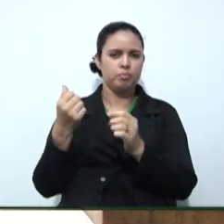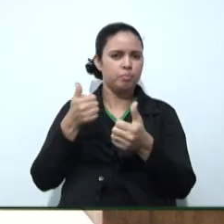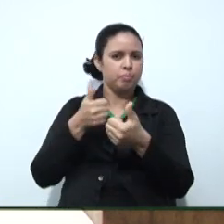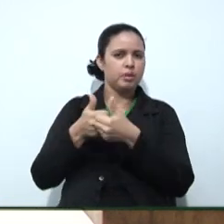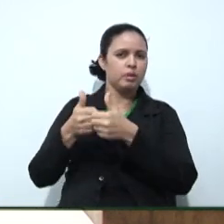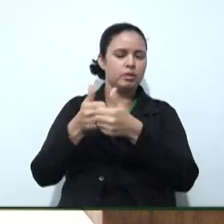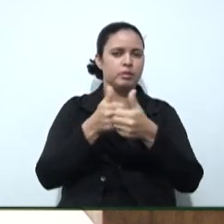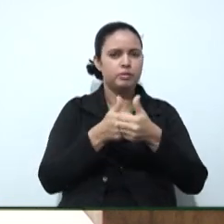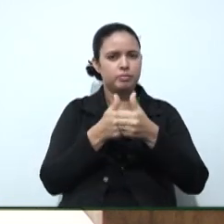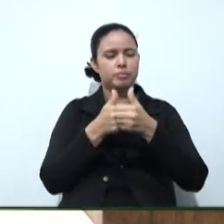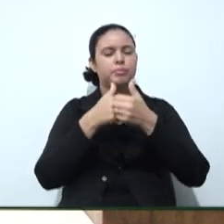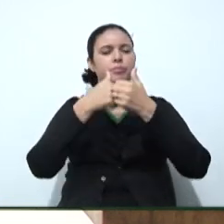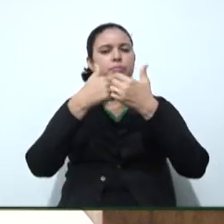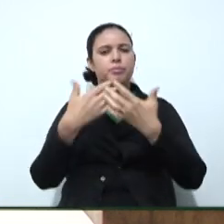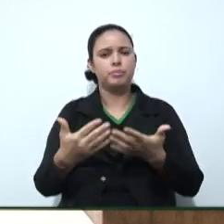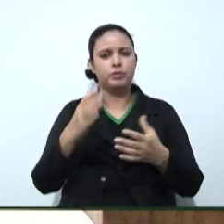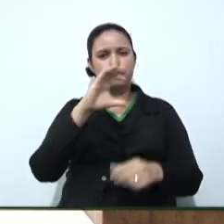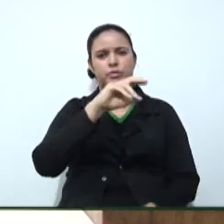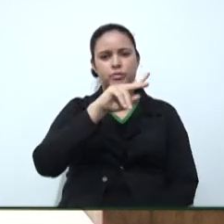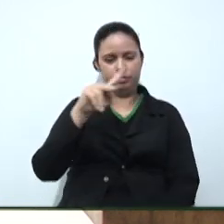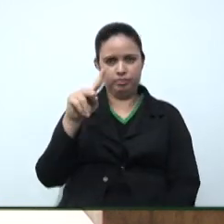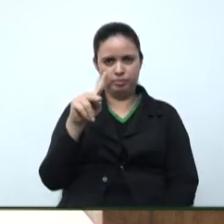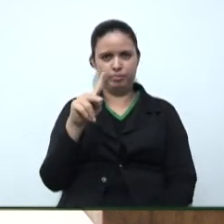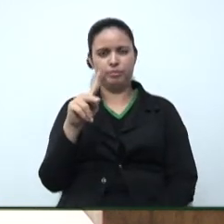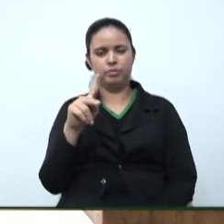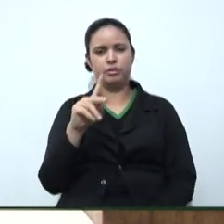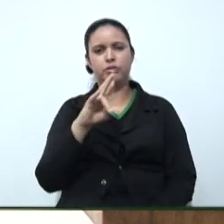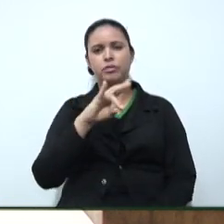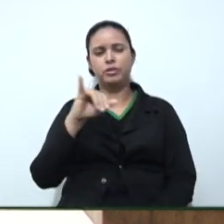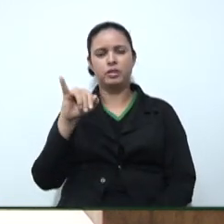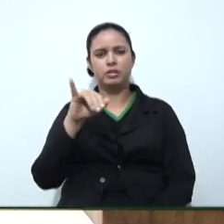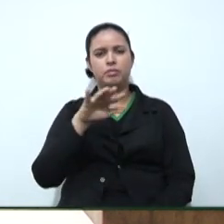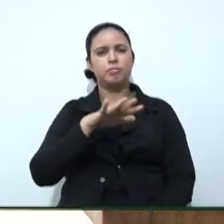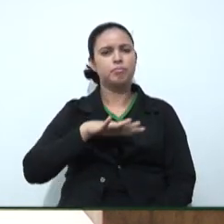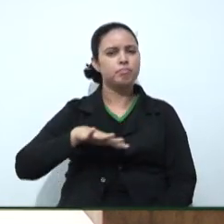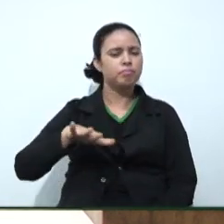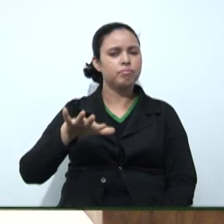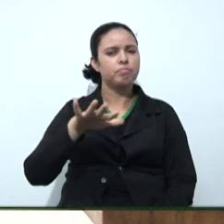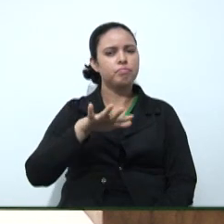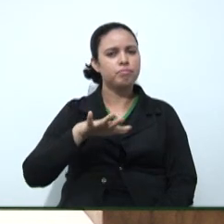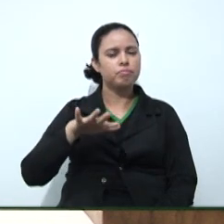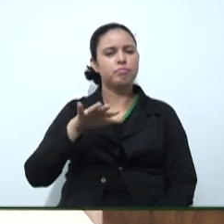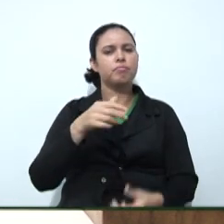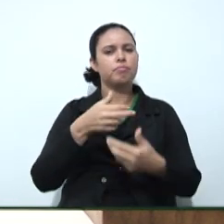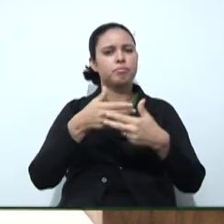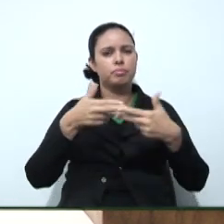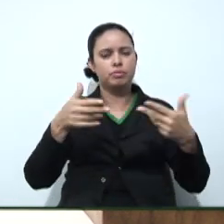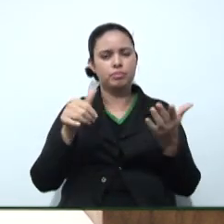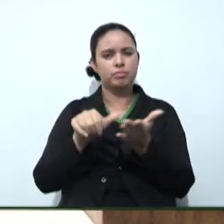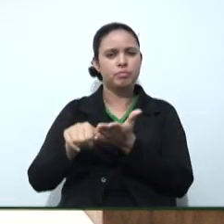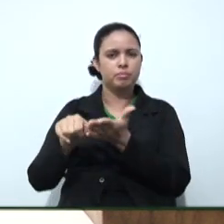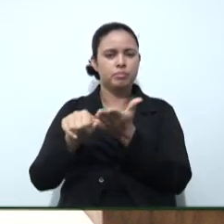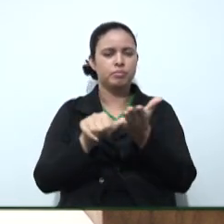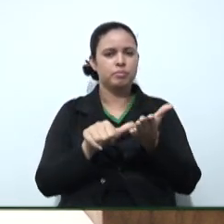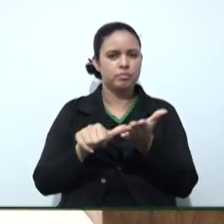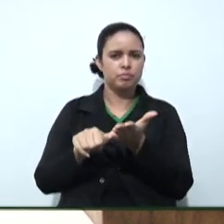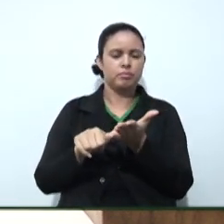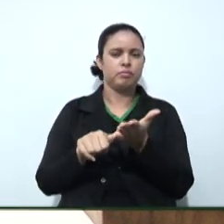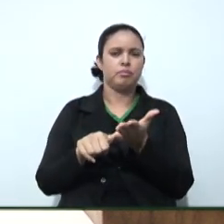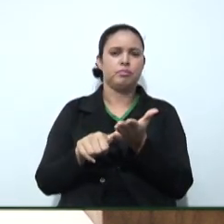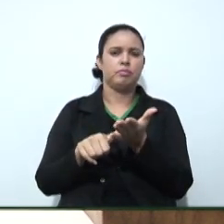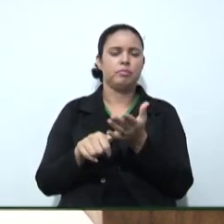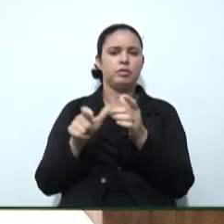encontra. No caso, a cooperativa, ela vai atuar com diversos cooperados, não é,